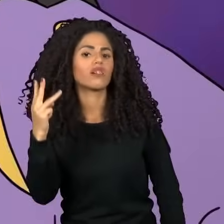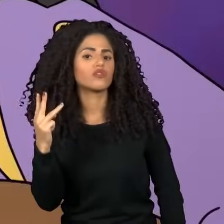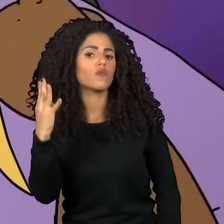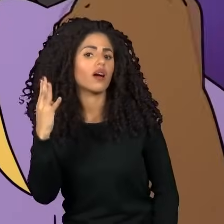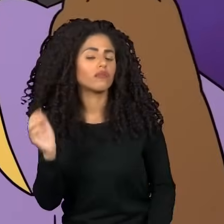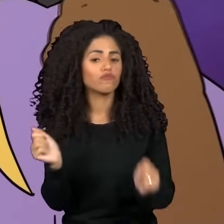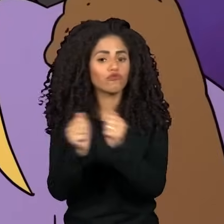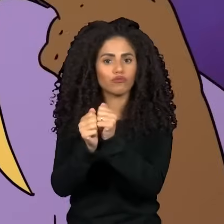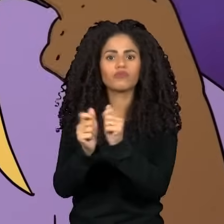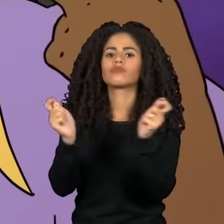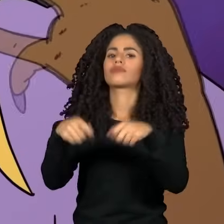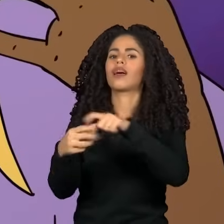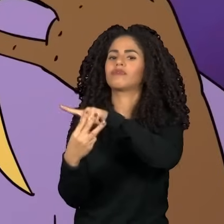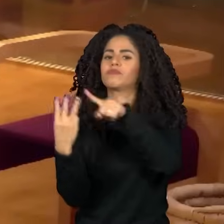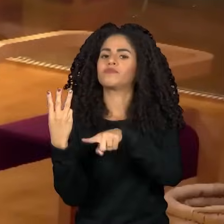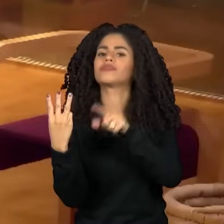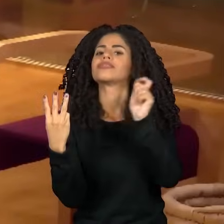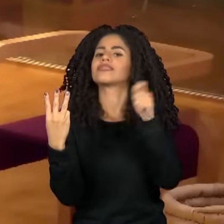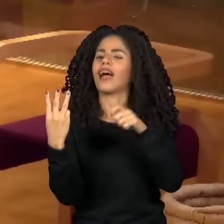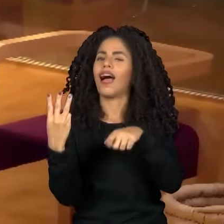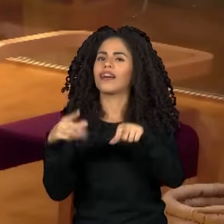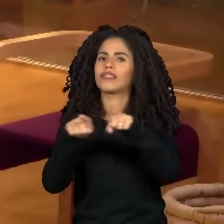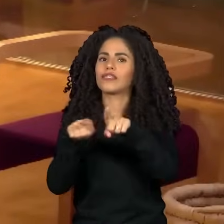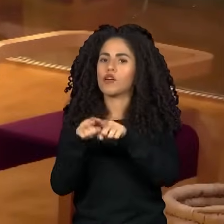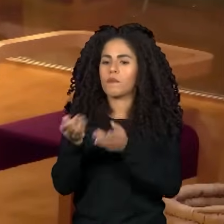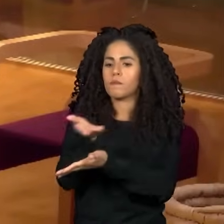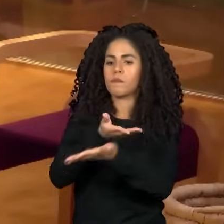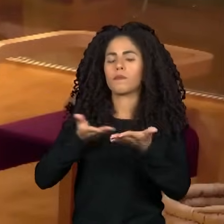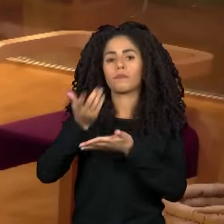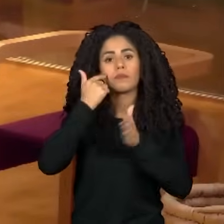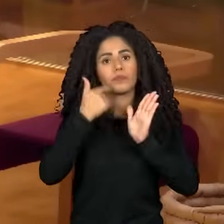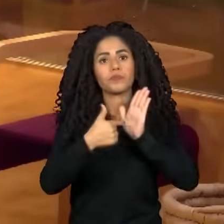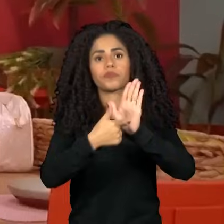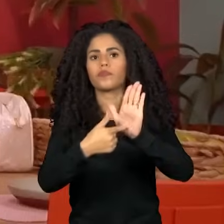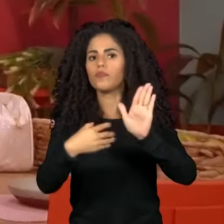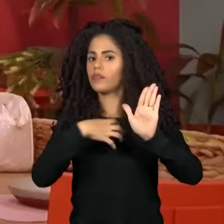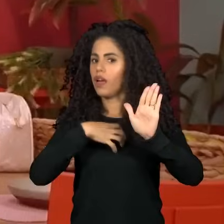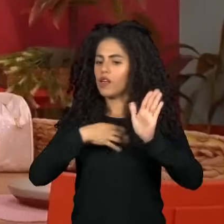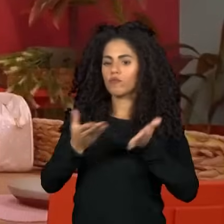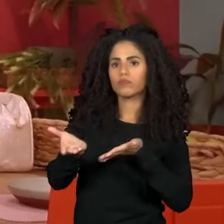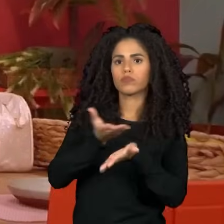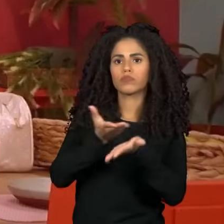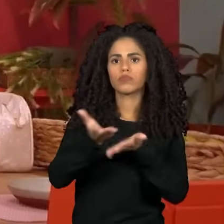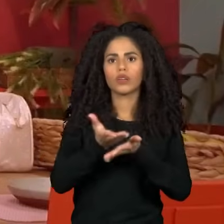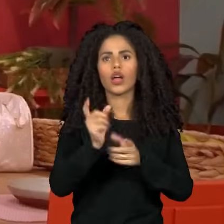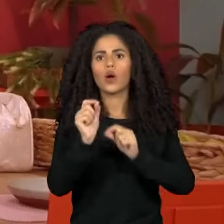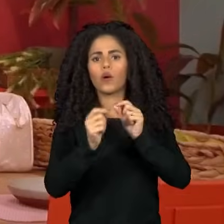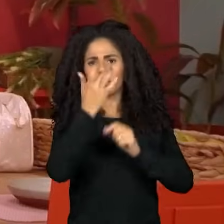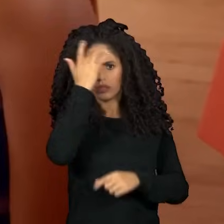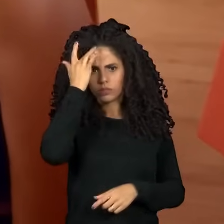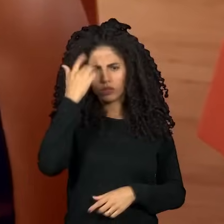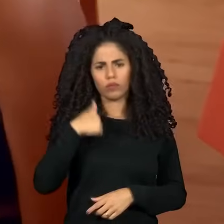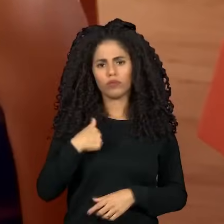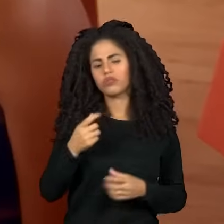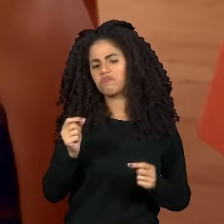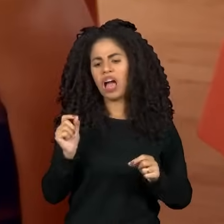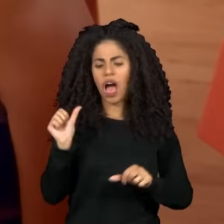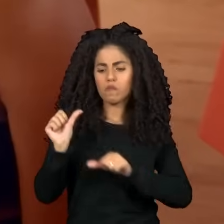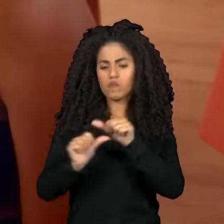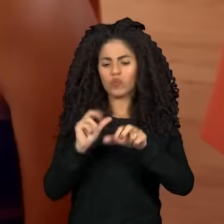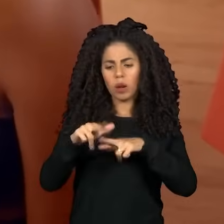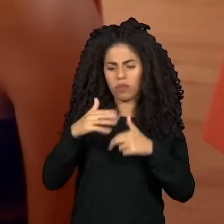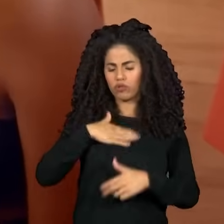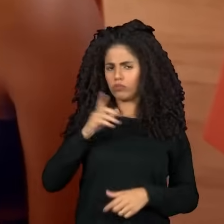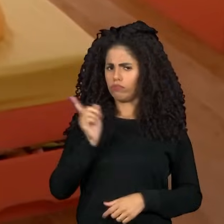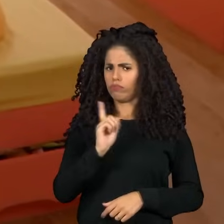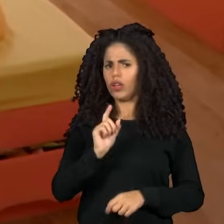um trisal, né, o famoso triângulo. Eu deixo claro o meu formato de me relacionar, eu não gosto que ninguém mude por mim. Eu também não tô aberta a mudar